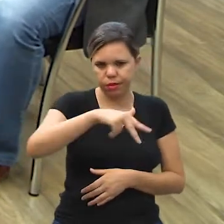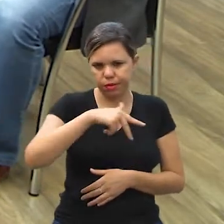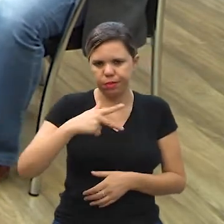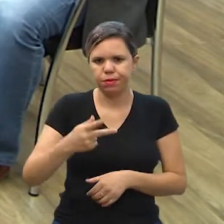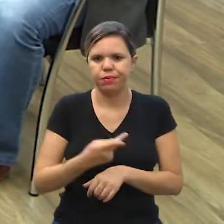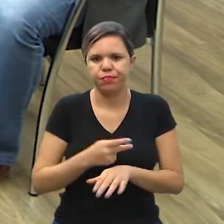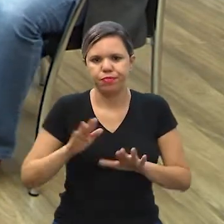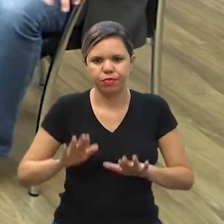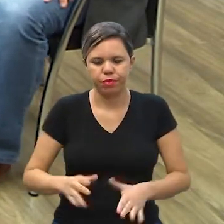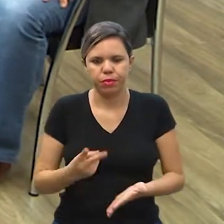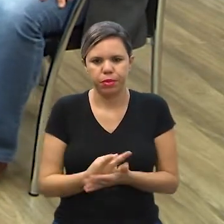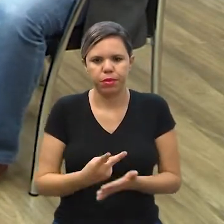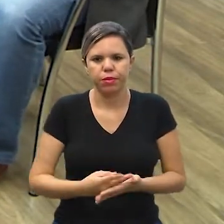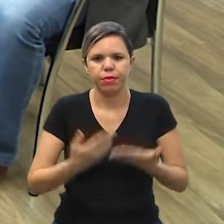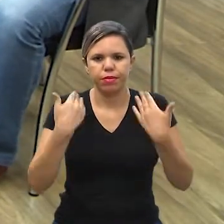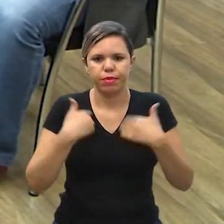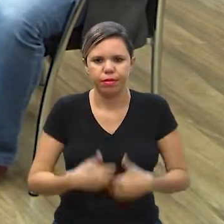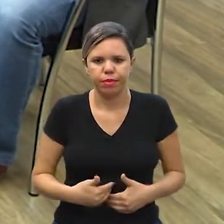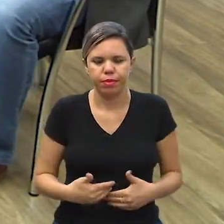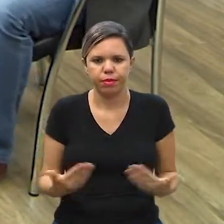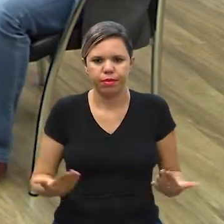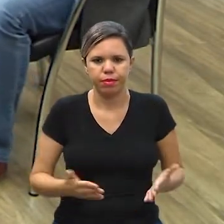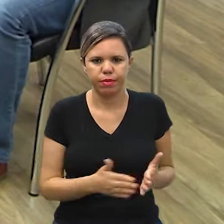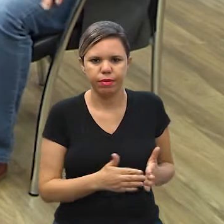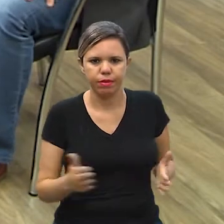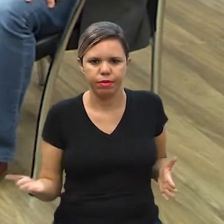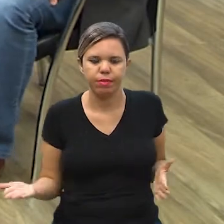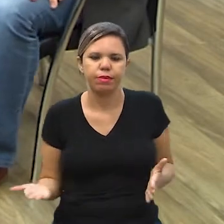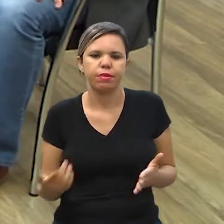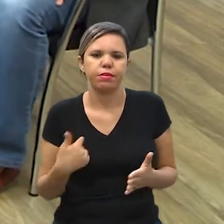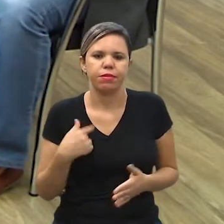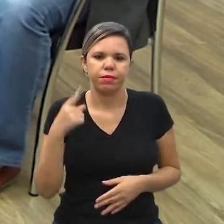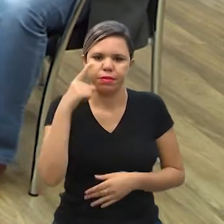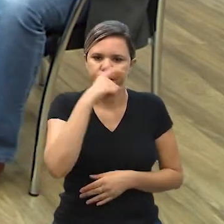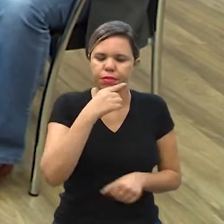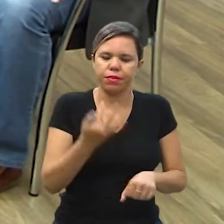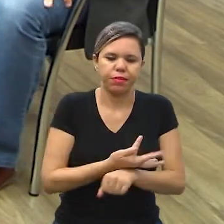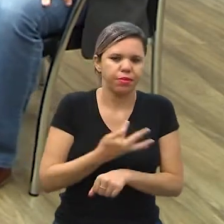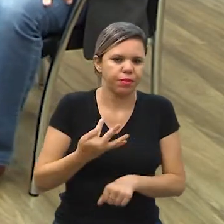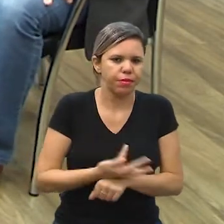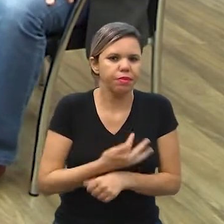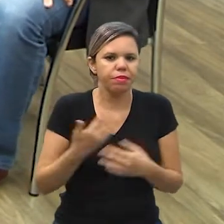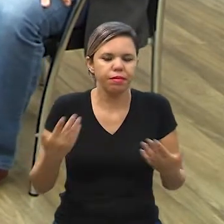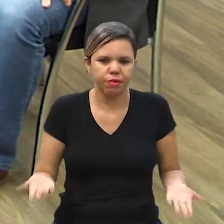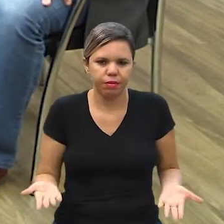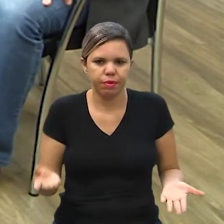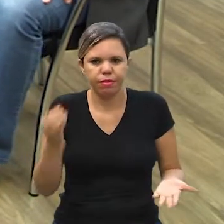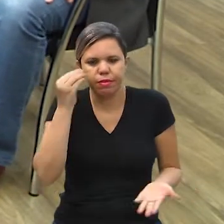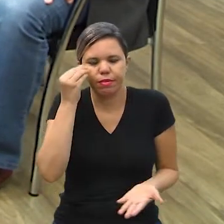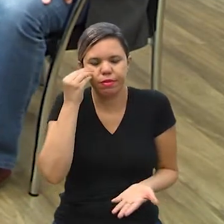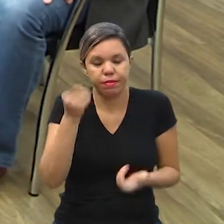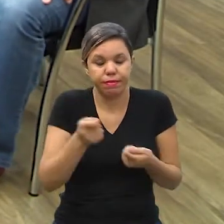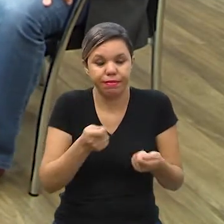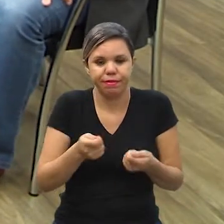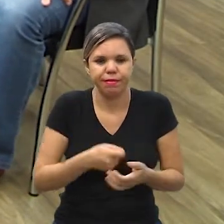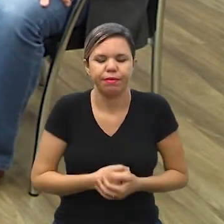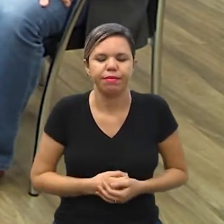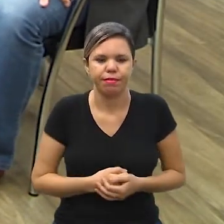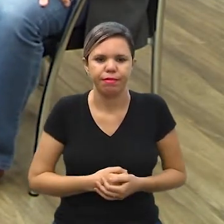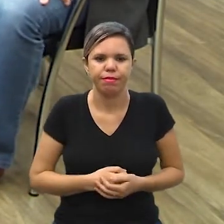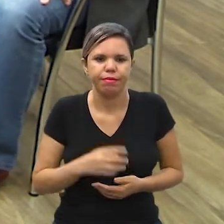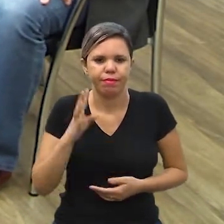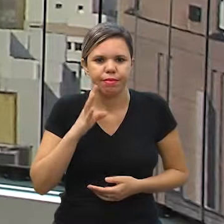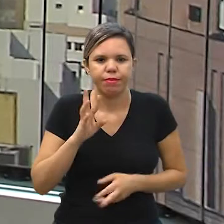eu tenho procurado manter um pouquinho da forma ficar agora na frente dele ia falar dificuldade mas enfim tem o tentado pelo